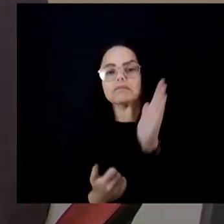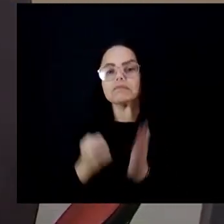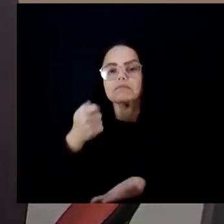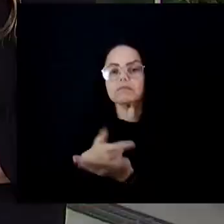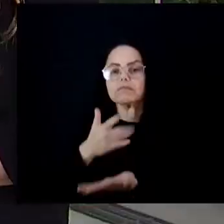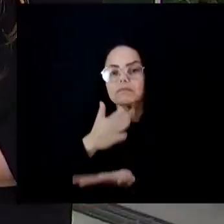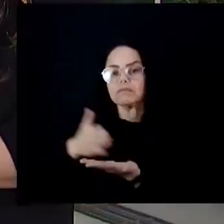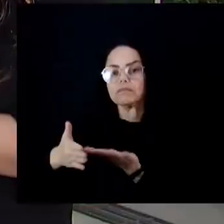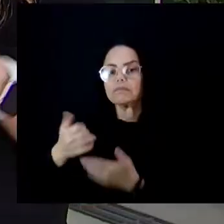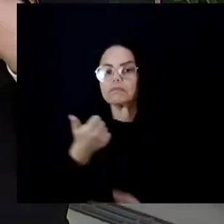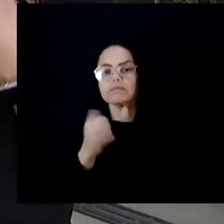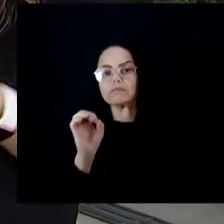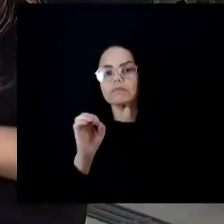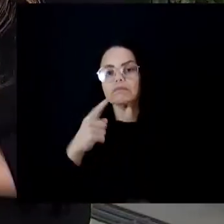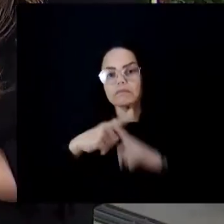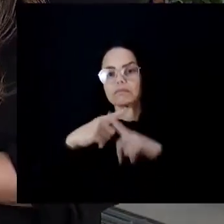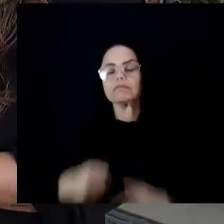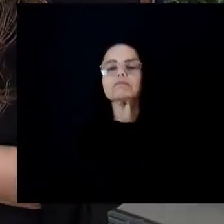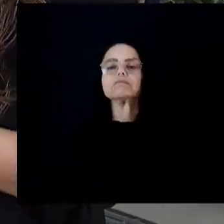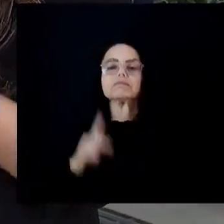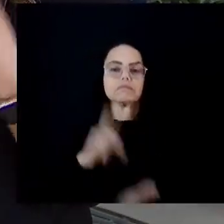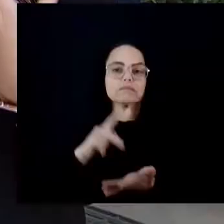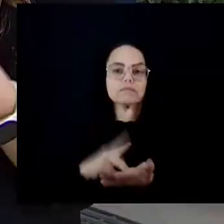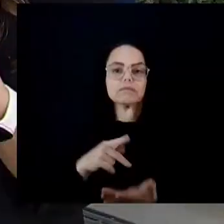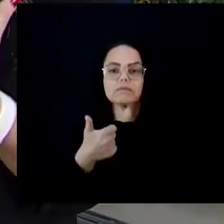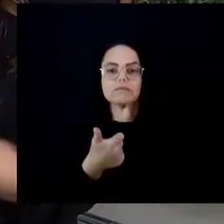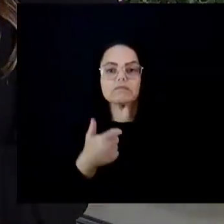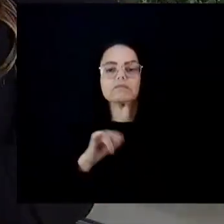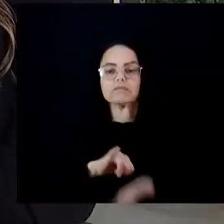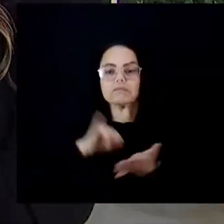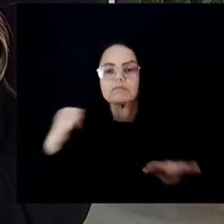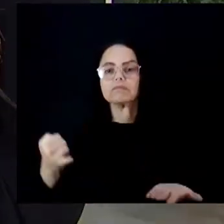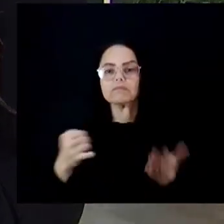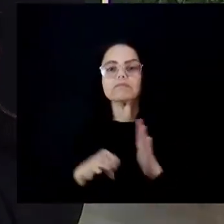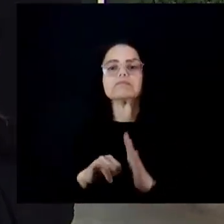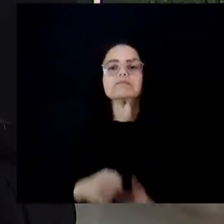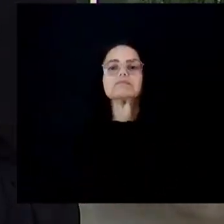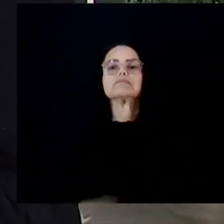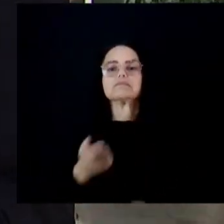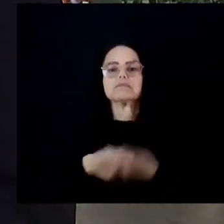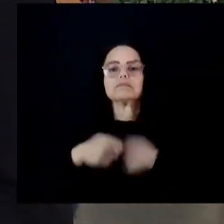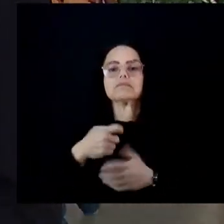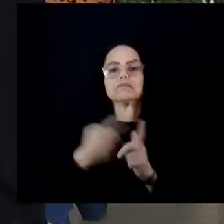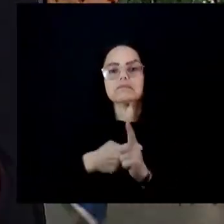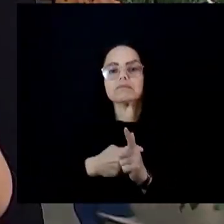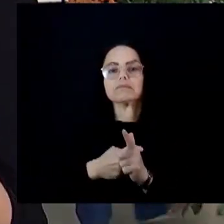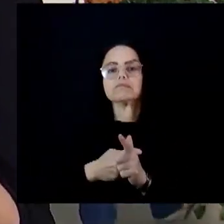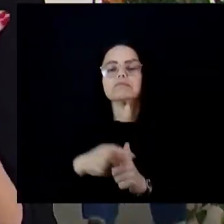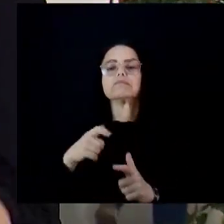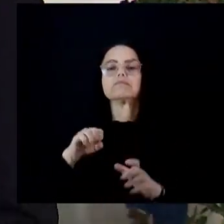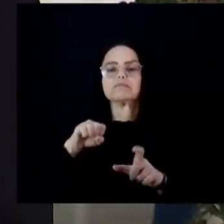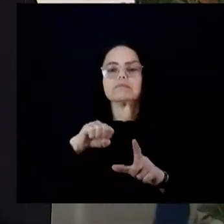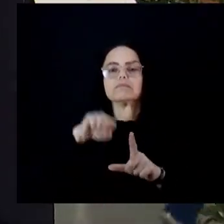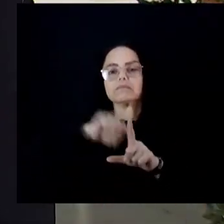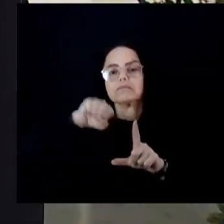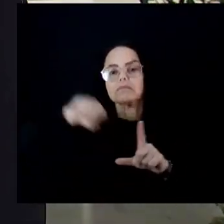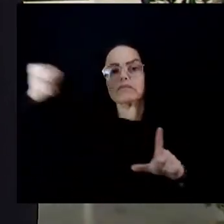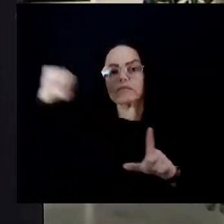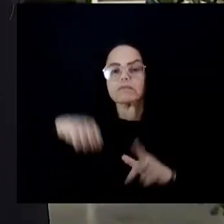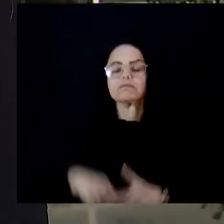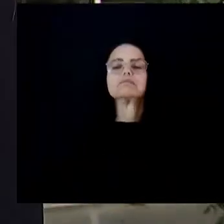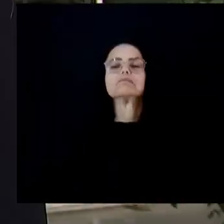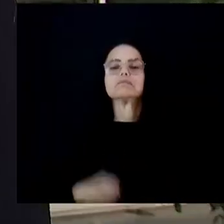60 vezes. Na verdade, sim, vão ser 2 editais em que os débitos vão ser recalculados conforme a taxa Selic, né? O Supremo Tribunal Federal